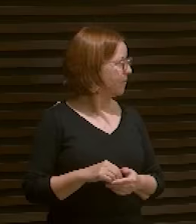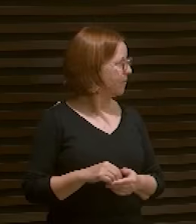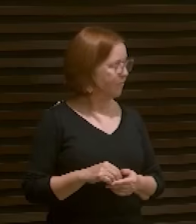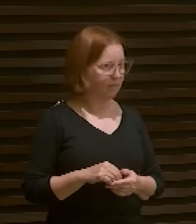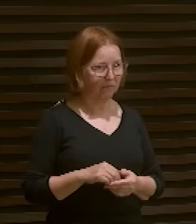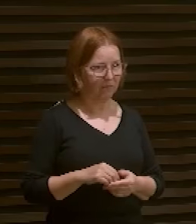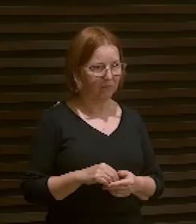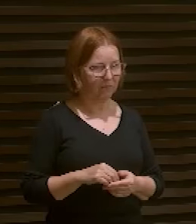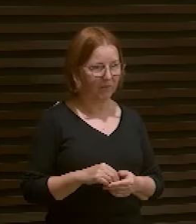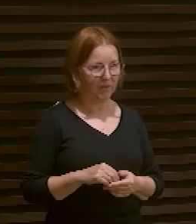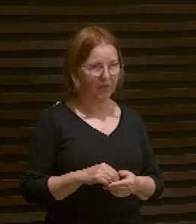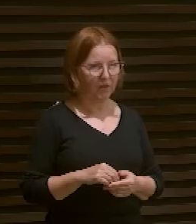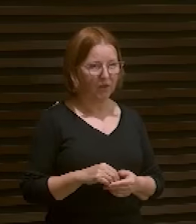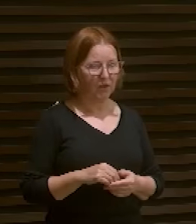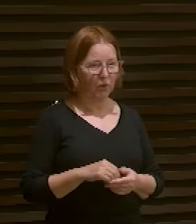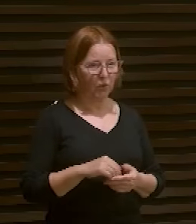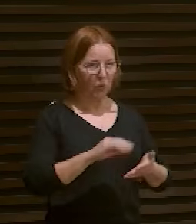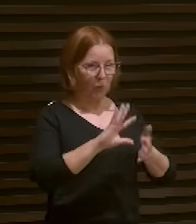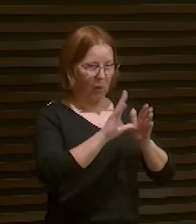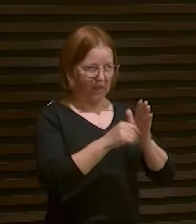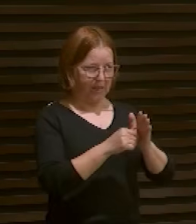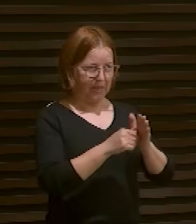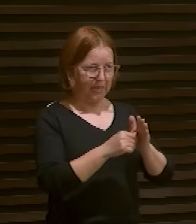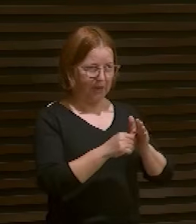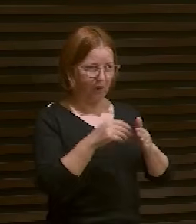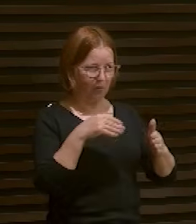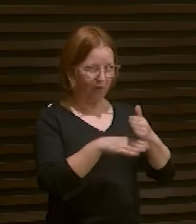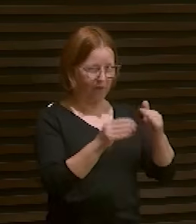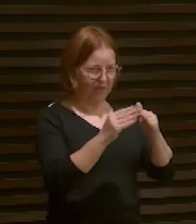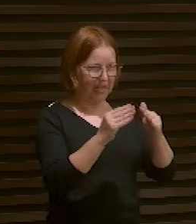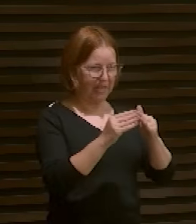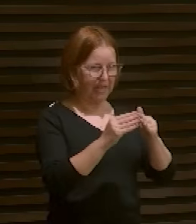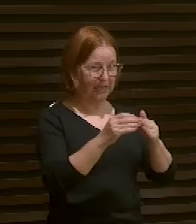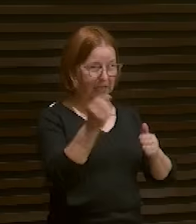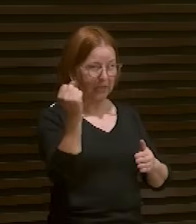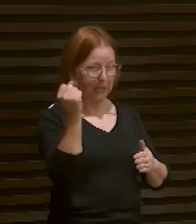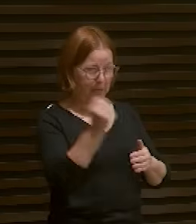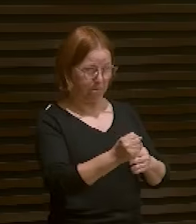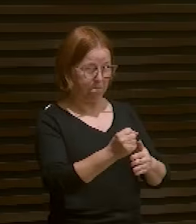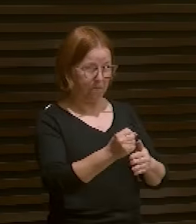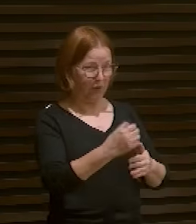que o bandido entrou dentro da casa dela e matou o filho com requintes de crueldade.